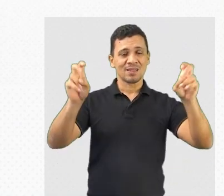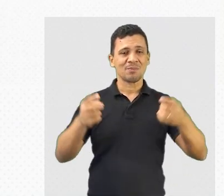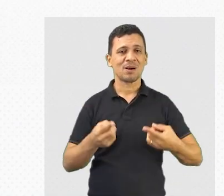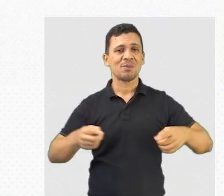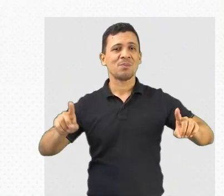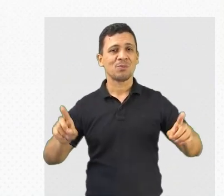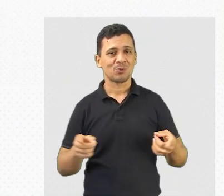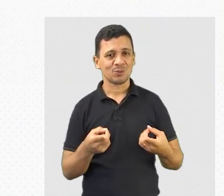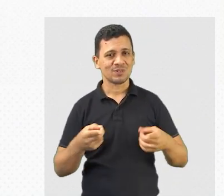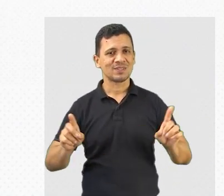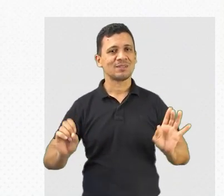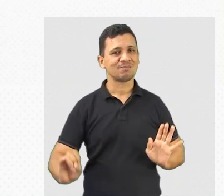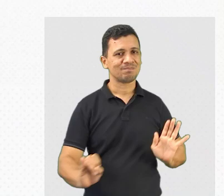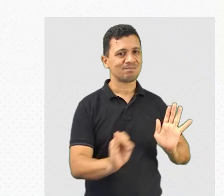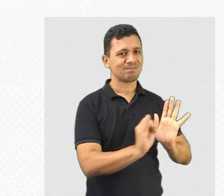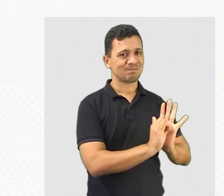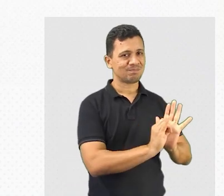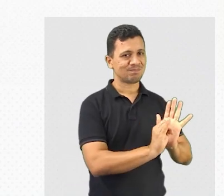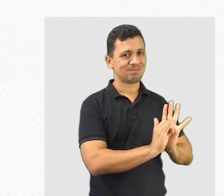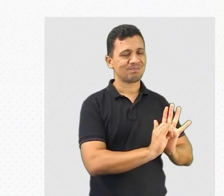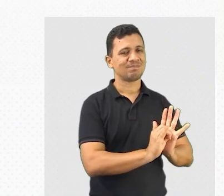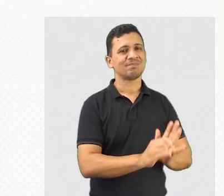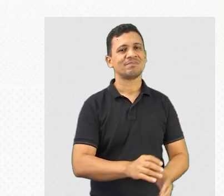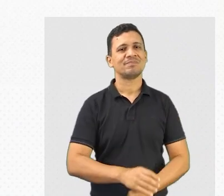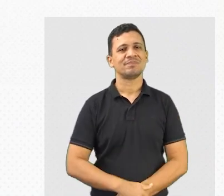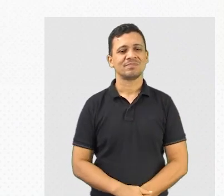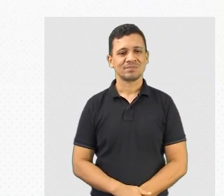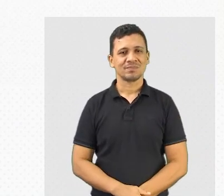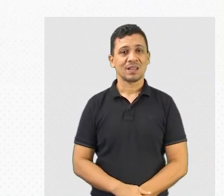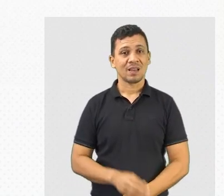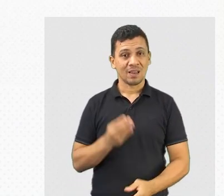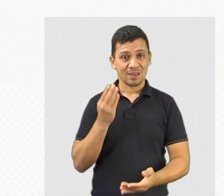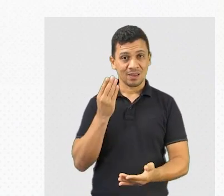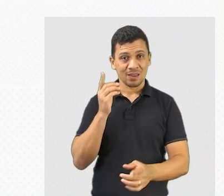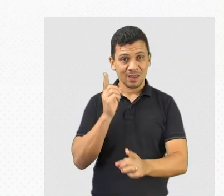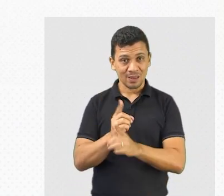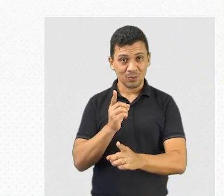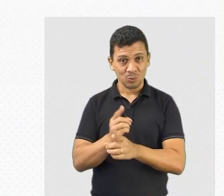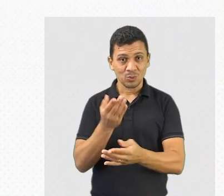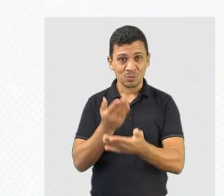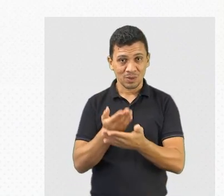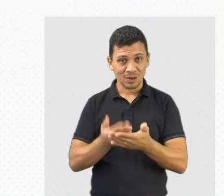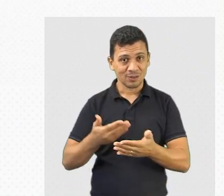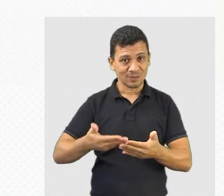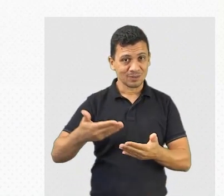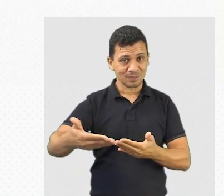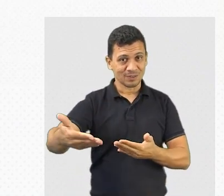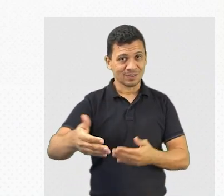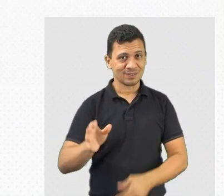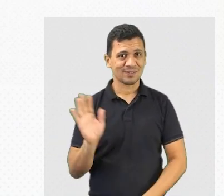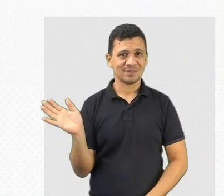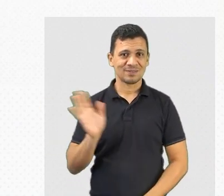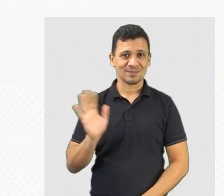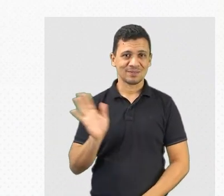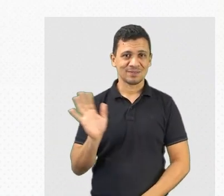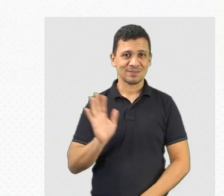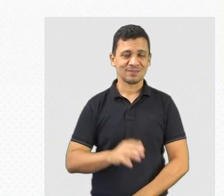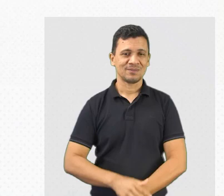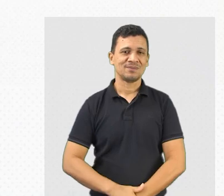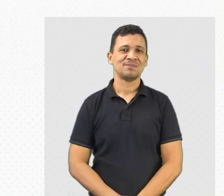and identity, sobre a música e identidade. Vejo vocês em uma próxima aula e até lá. Bye, bye!